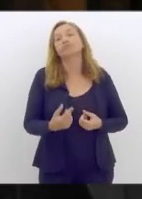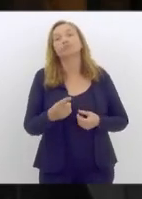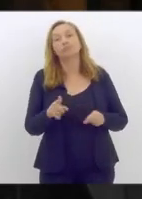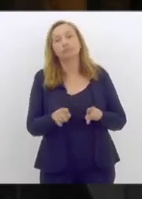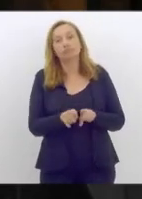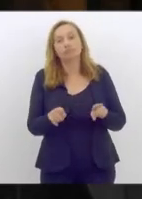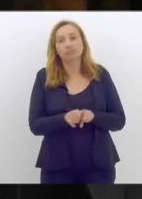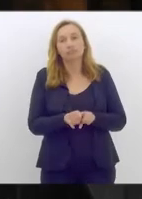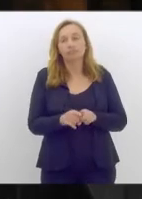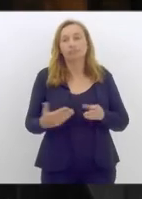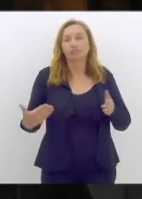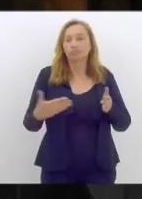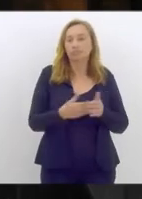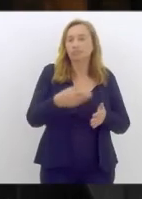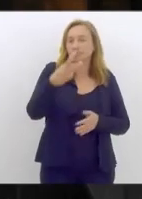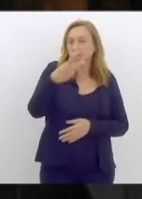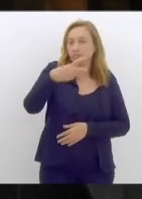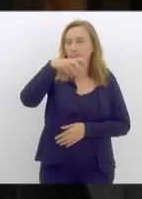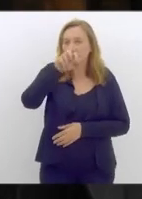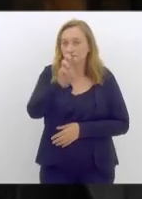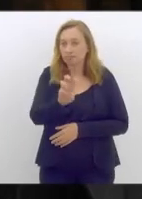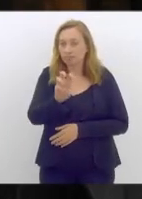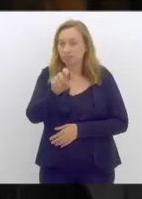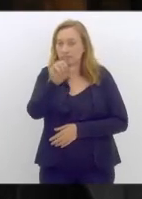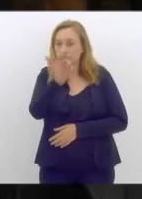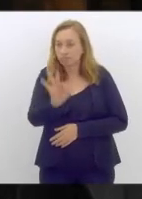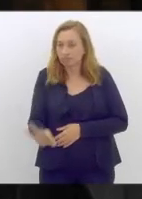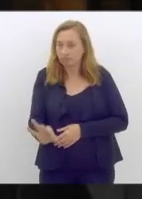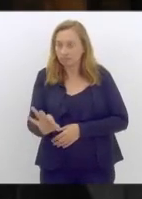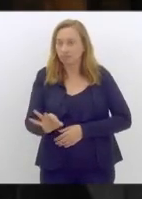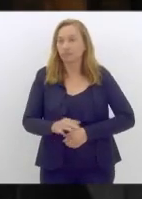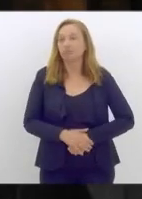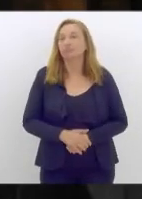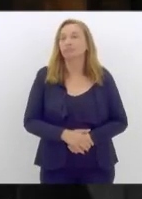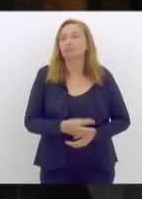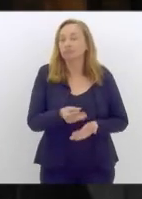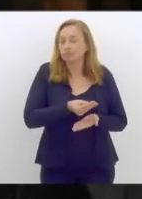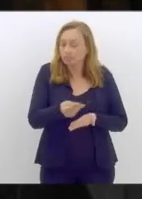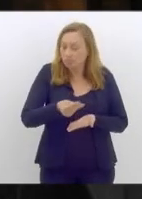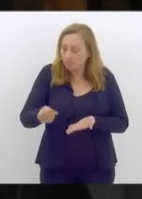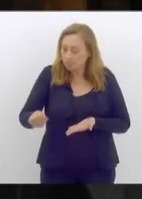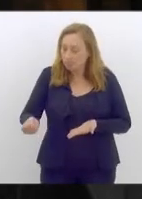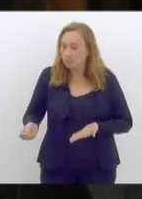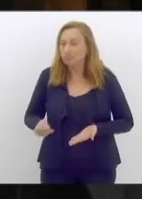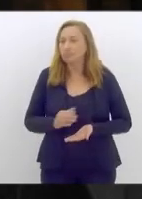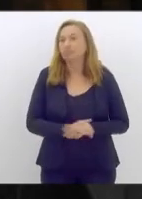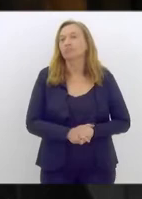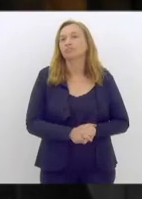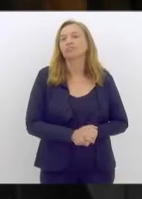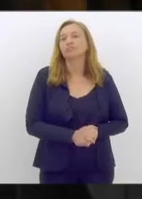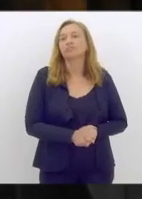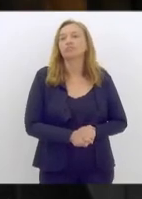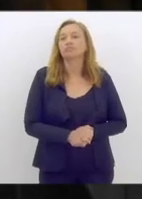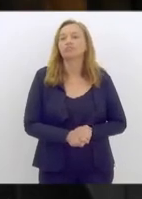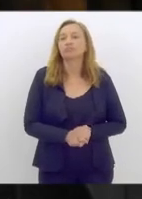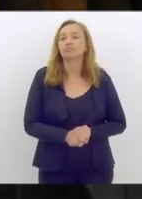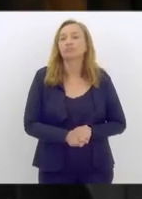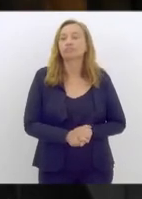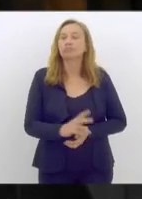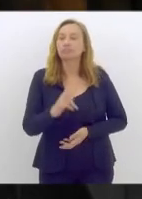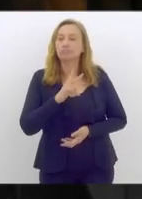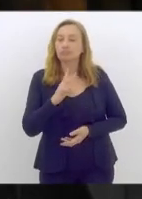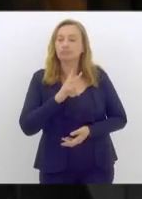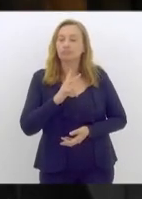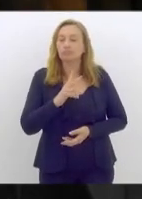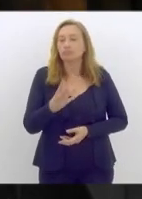até 35% serem distribuídos entre os próprios